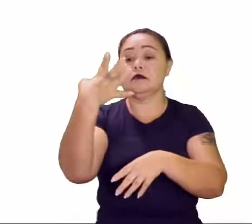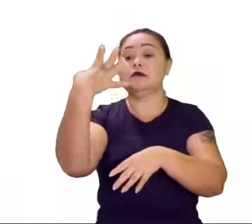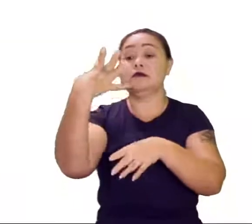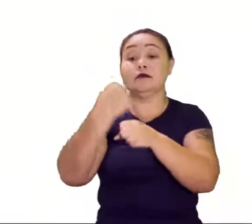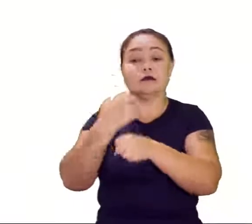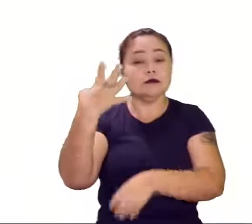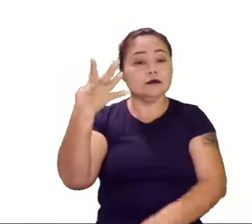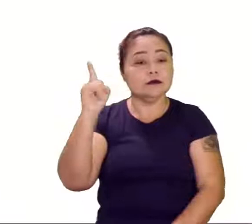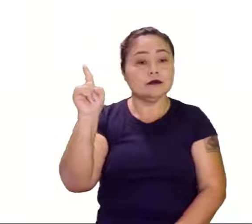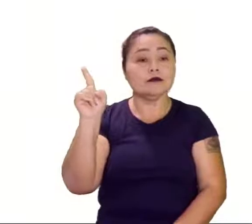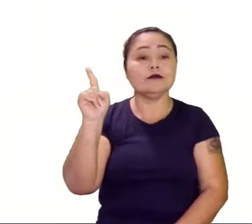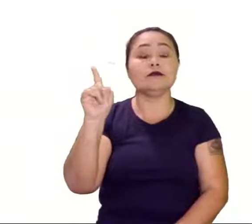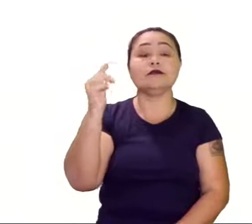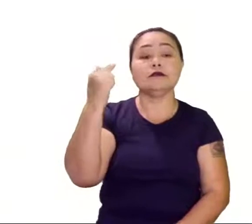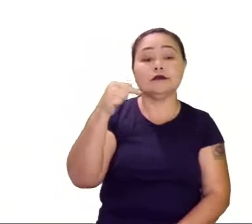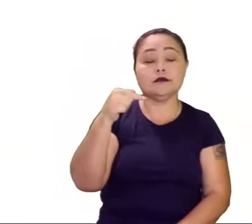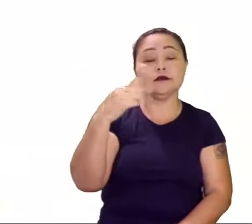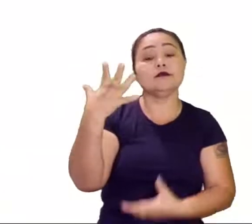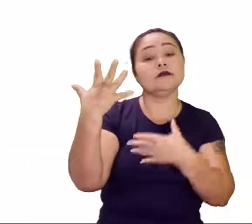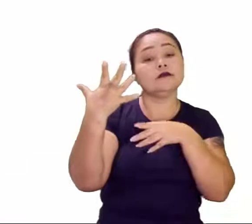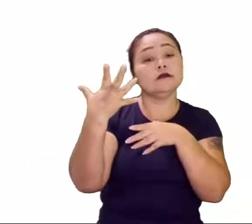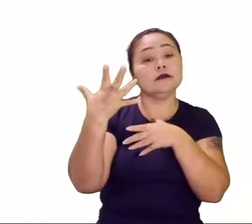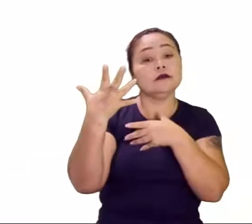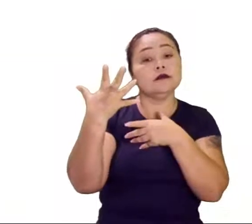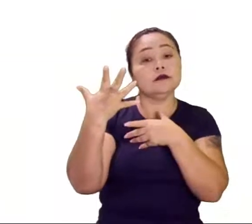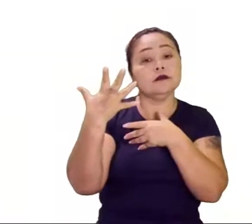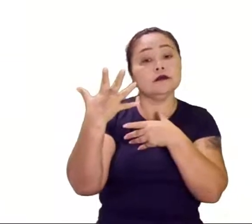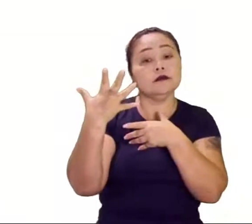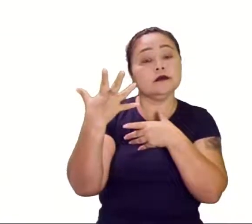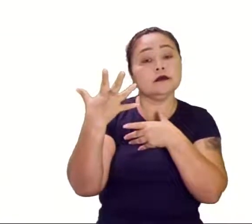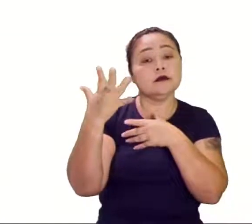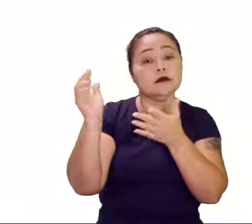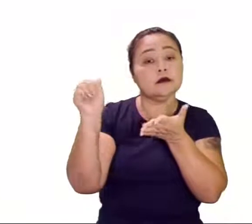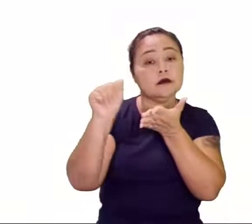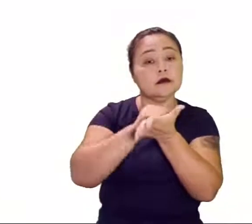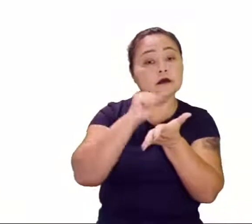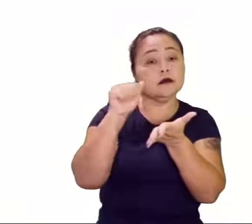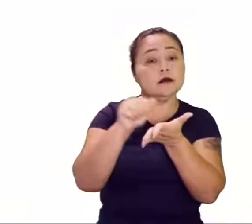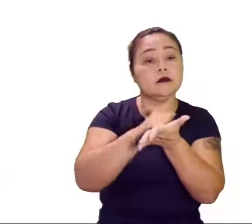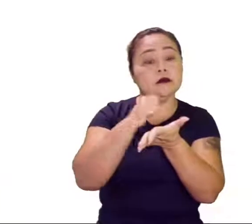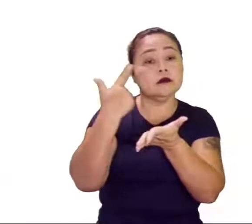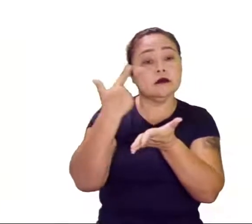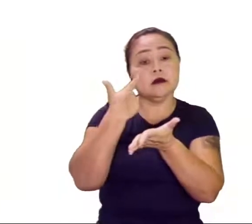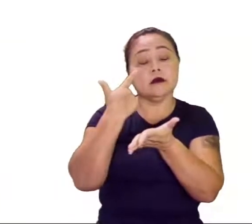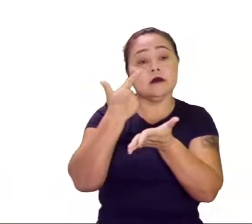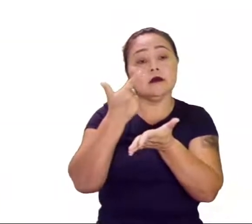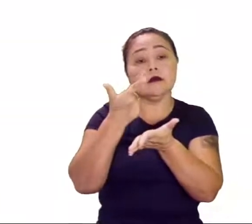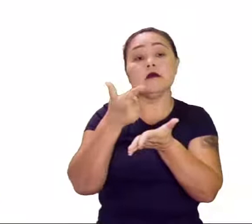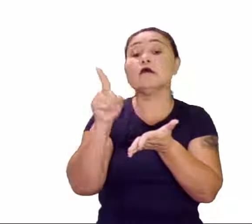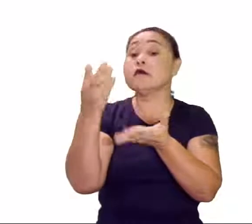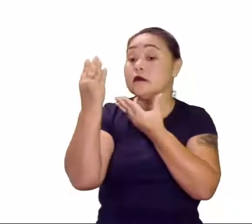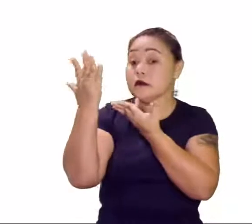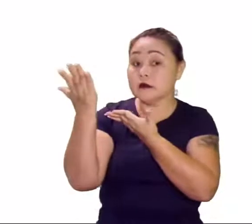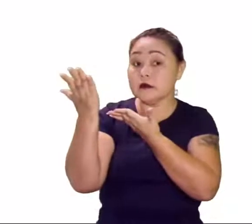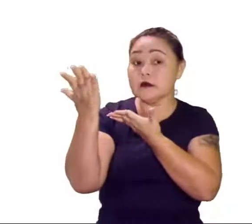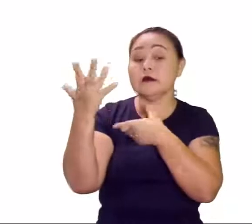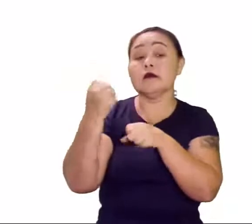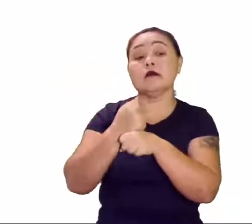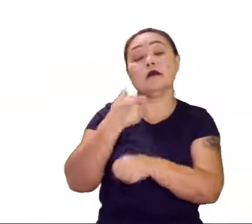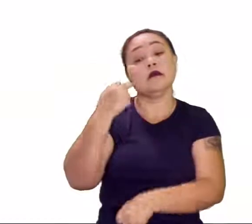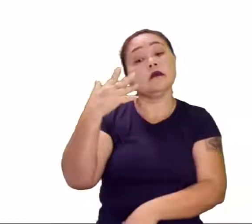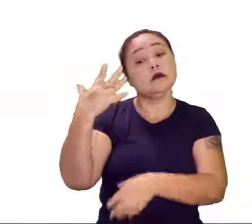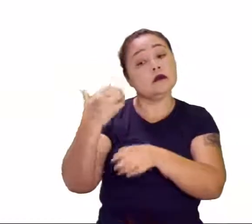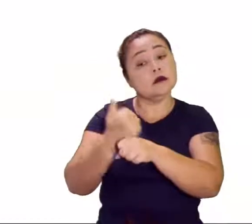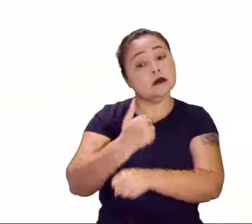4, olha aí, ó. 3 mais Muito 4, bem. 7. Vou apagar aqui para ficar mais visível aí. Olha aí como ficou. 3 mais 4.